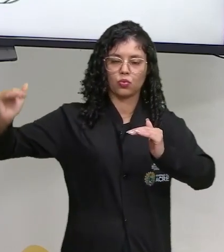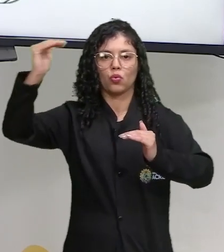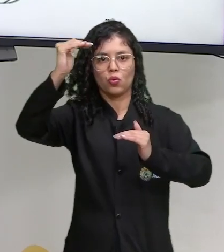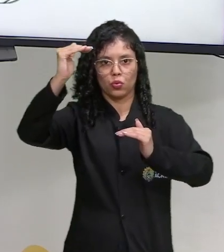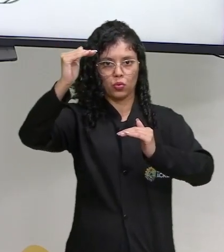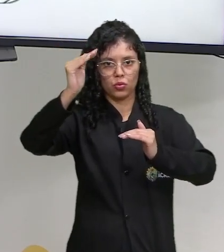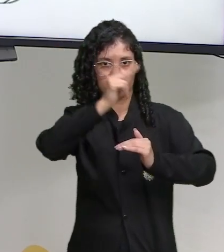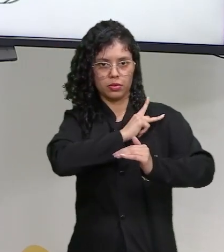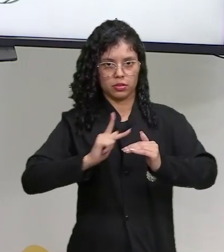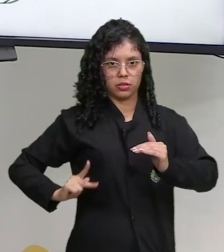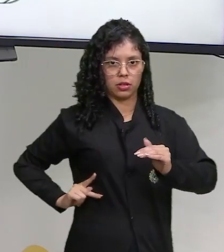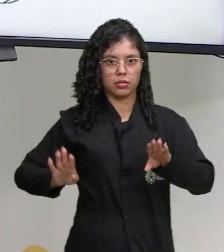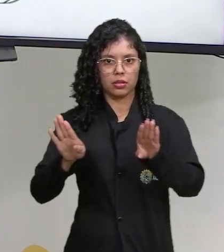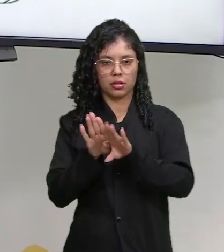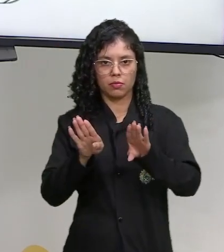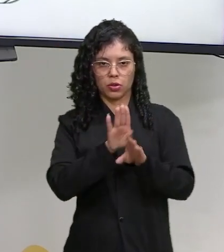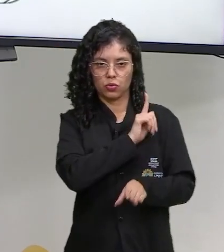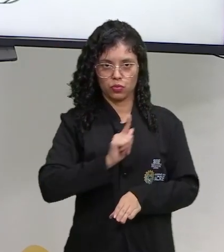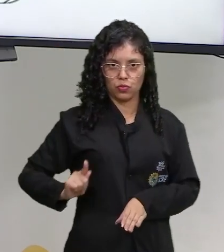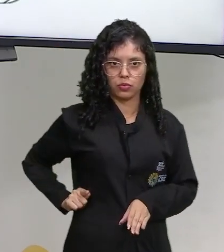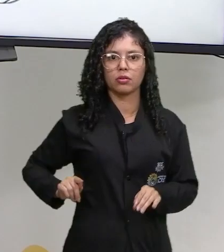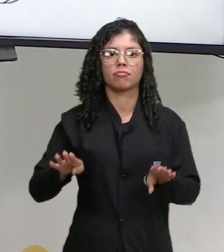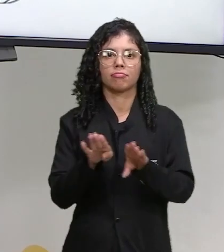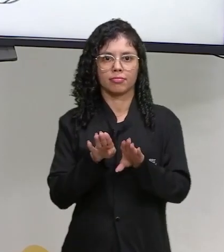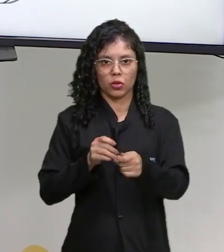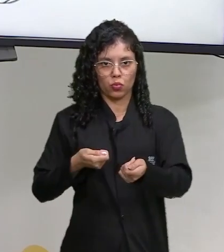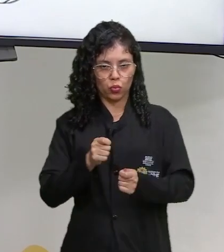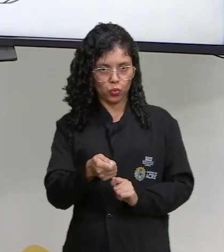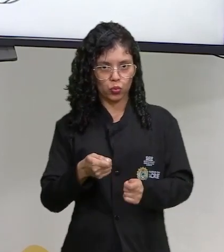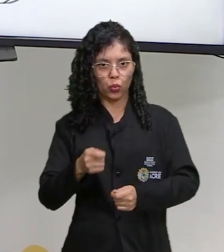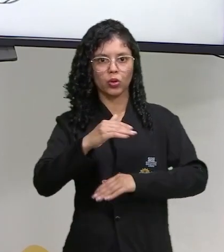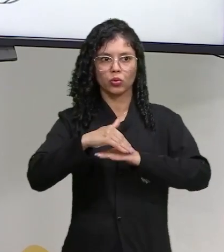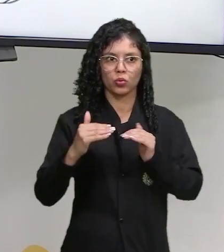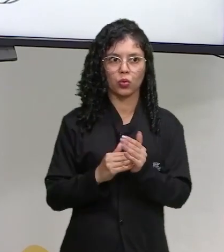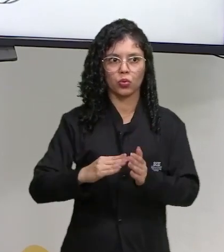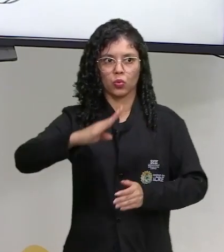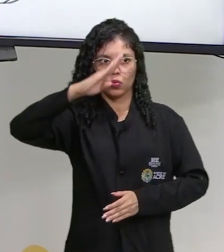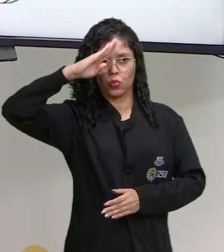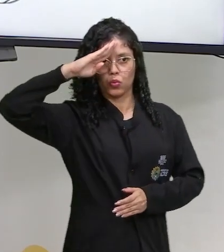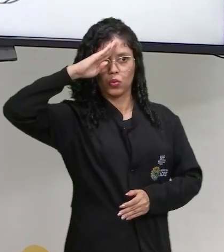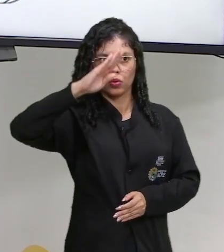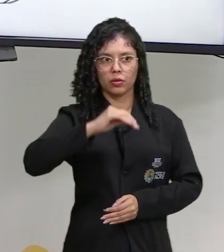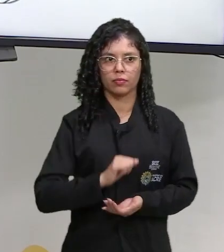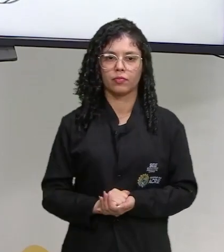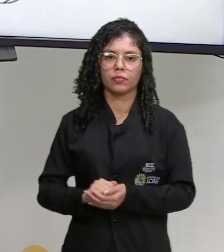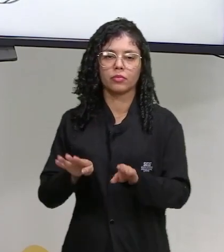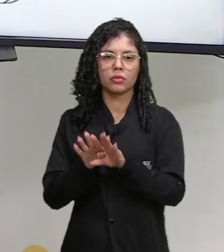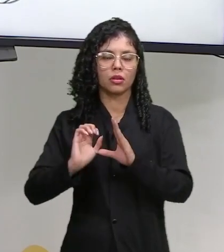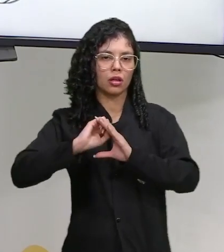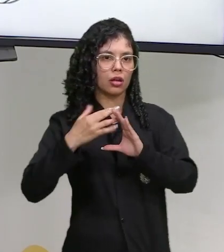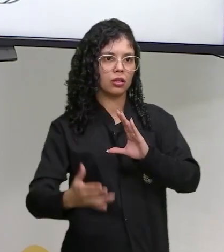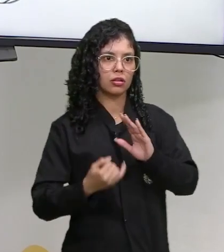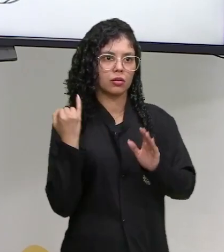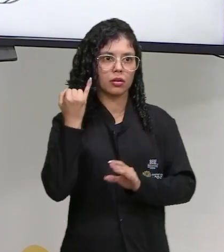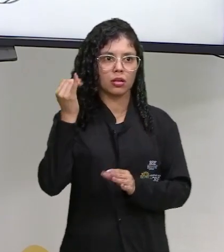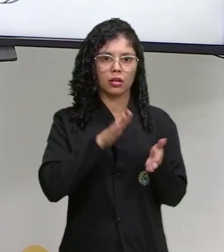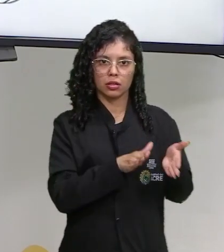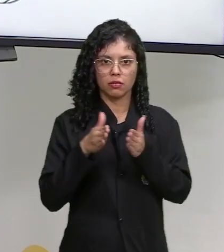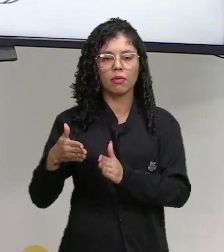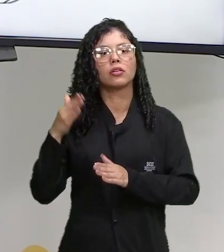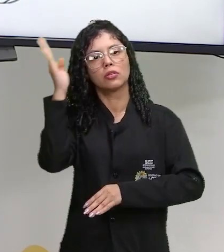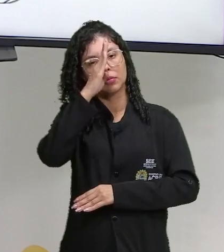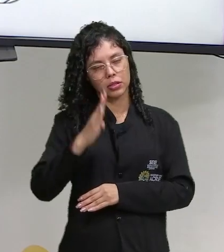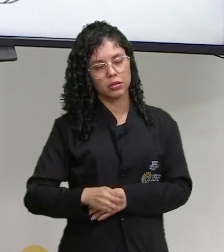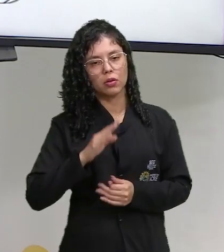do governo e, claro, na esfera local com o controle desses coronéis. Por isso que é uma das principais características dessa fase da história do